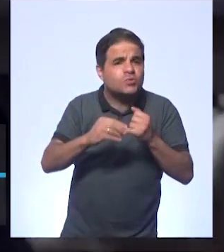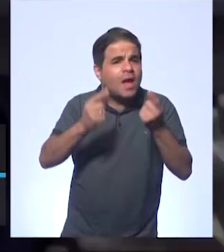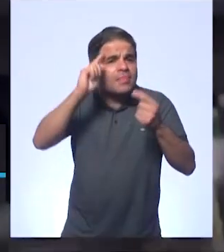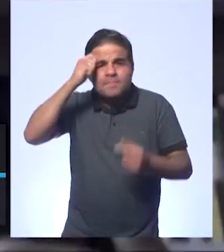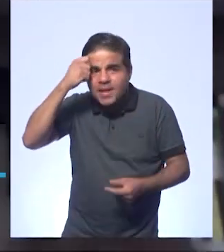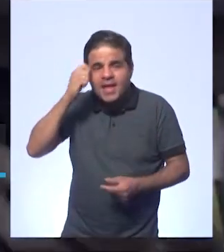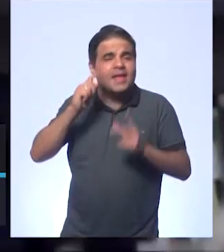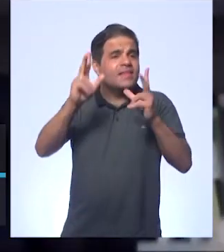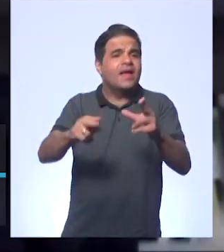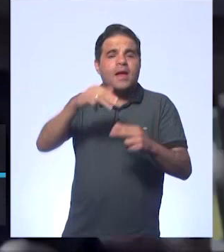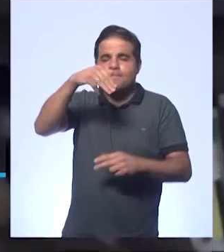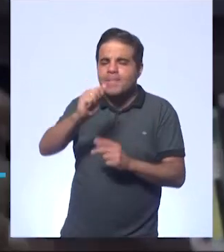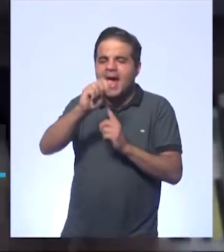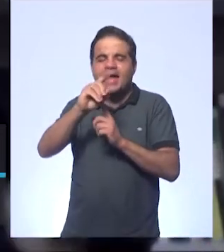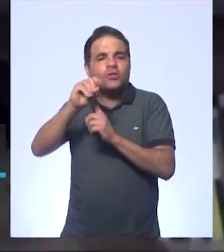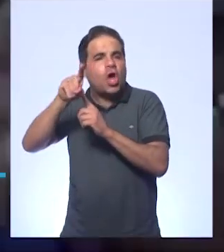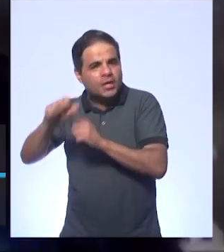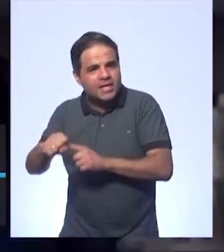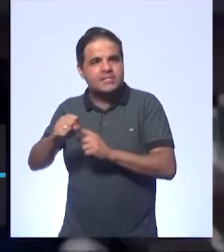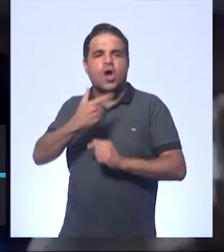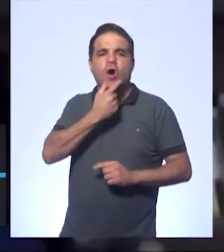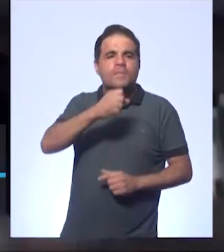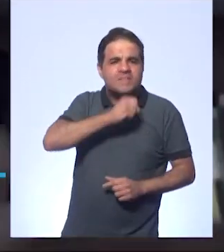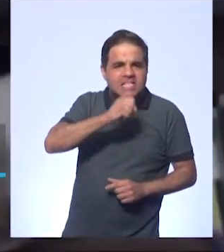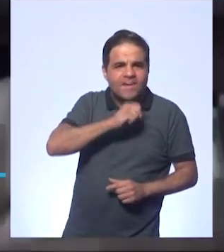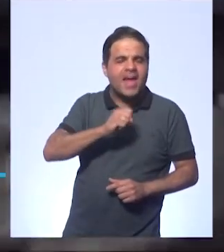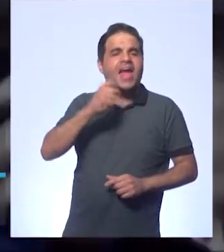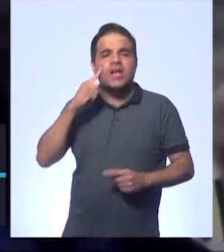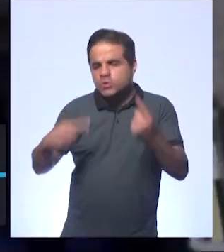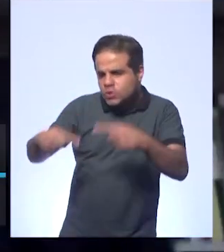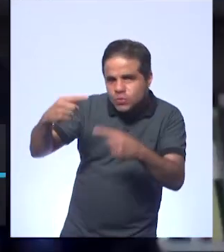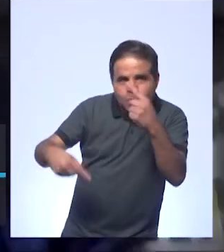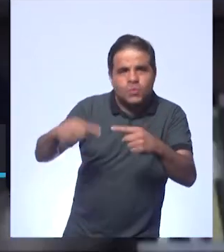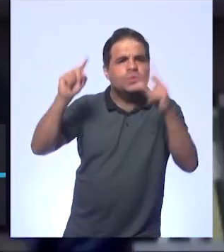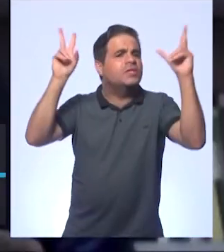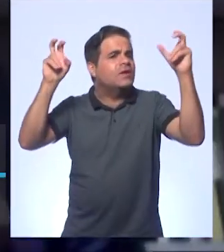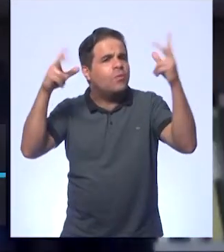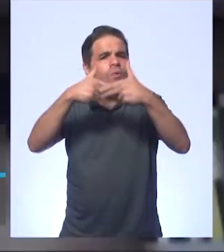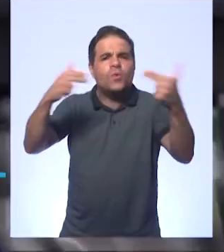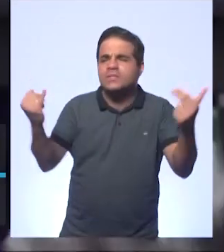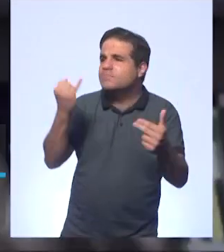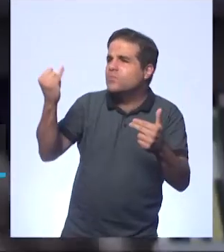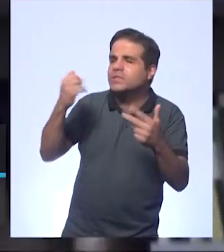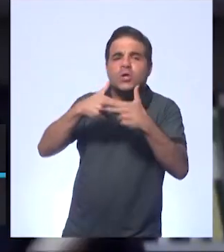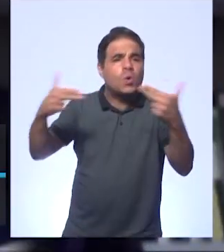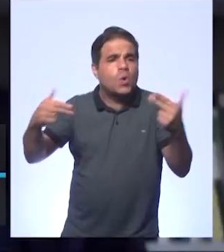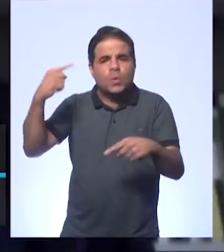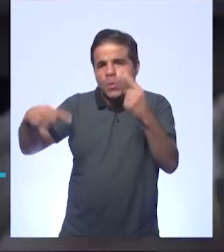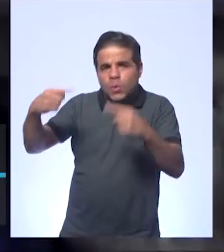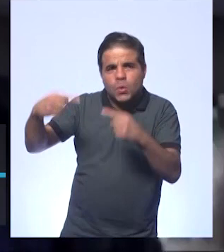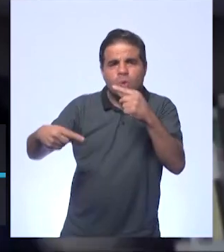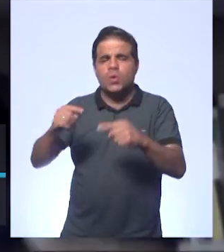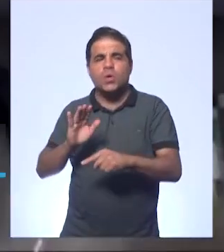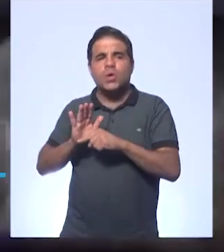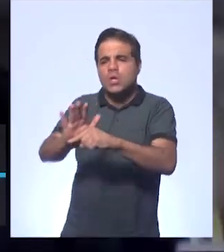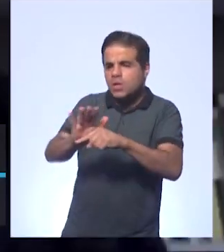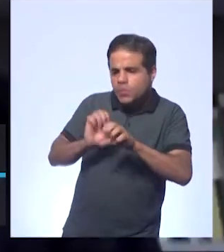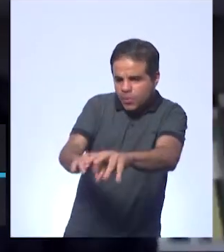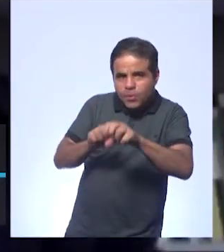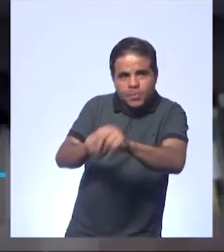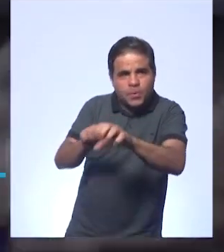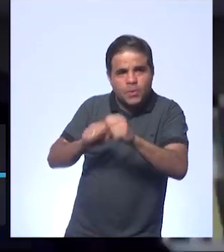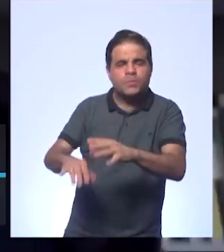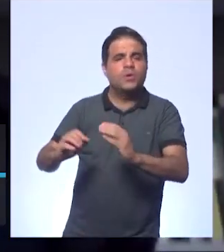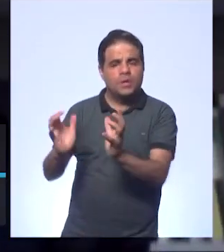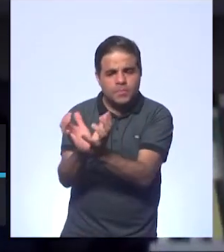só come os madodas, os anciãos, quando discutem casos, quando discutem contribuições educativas